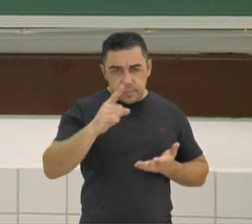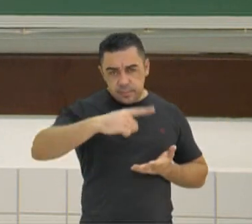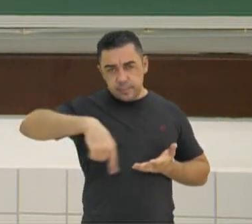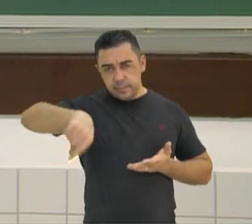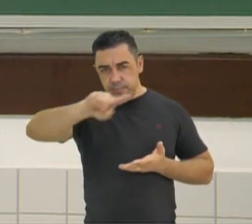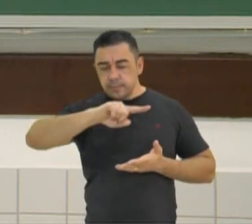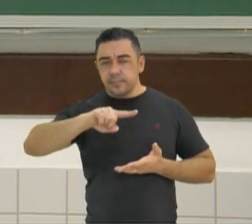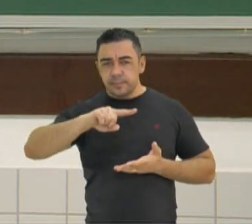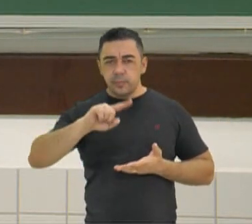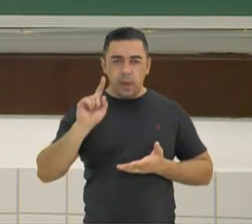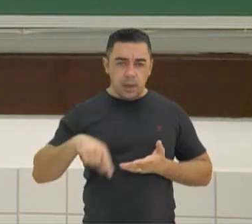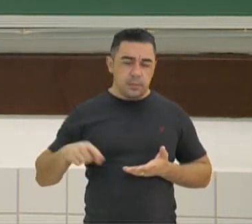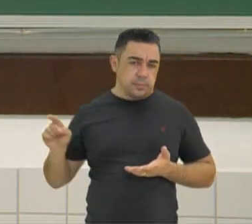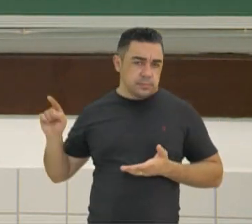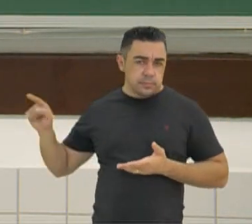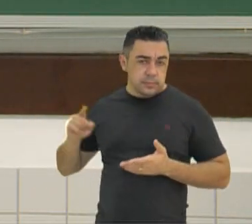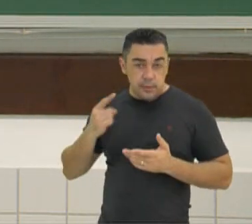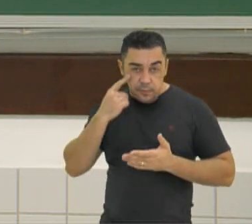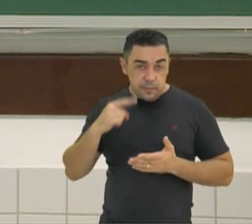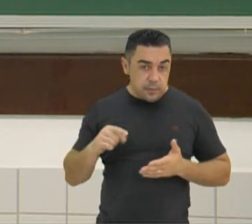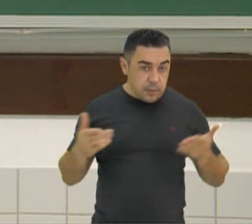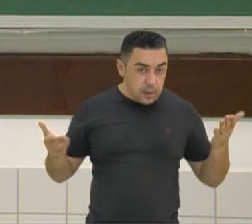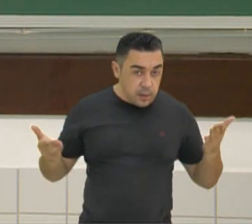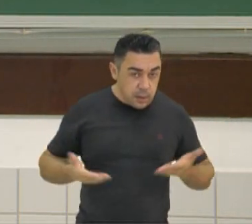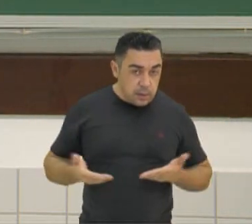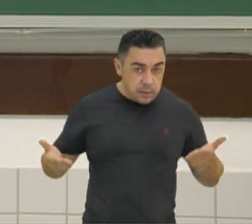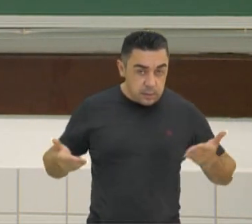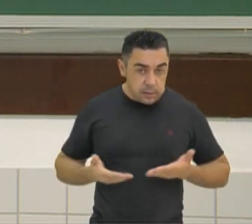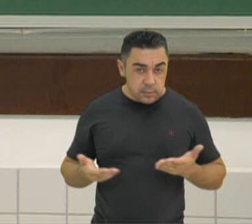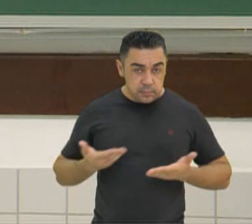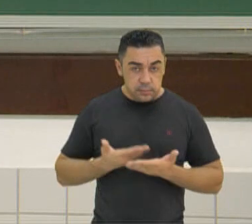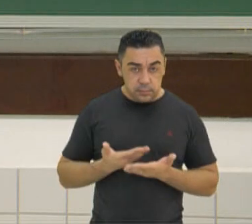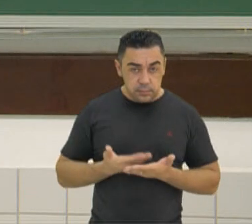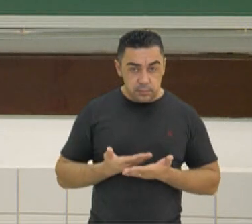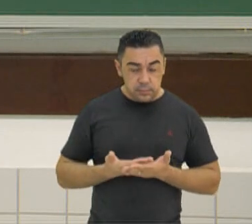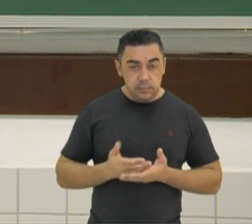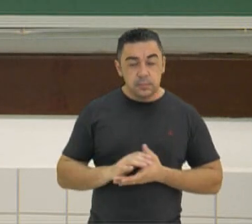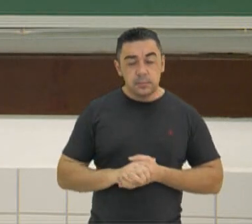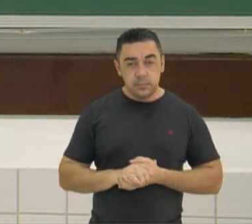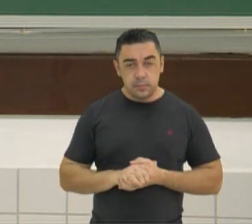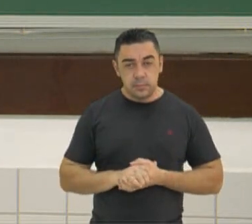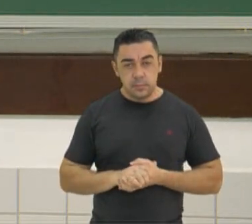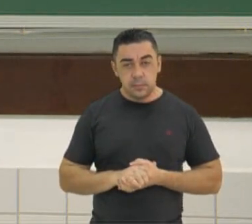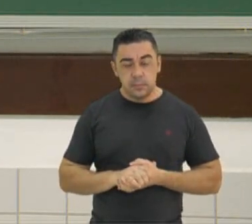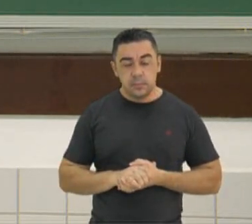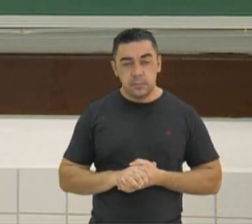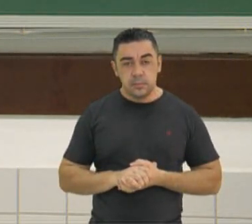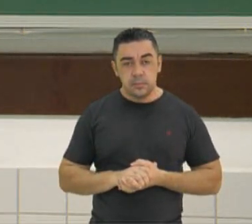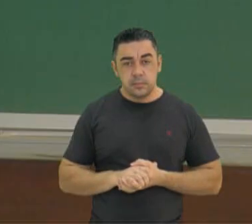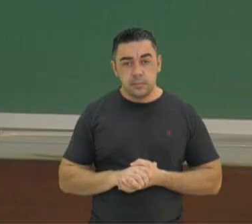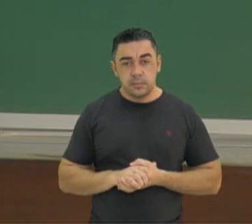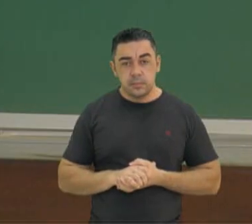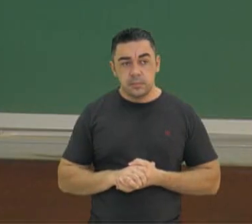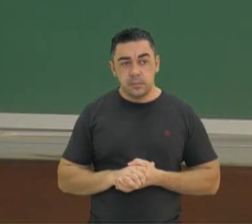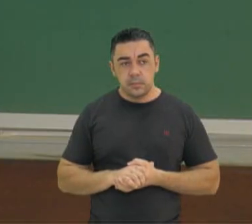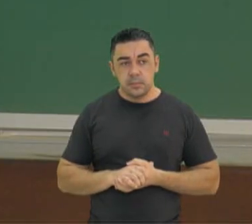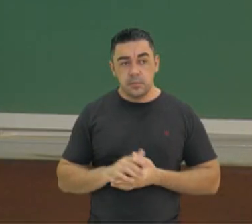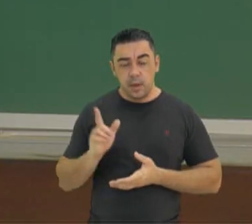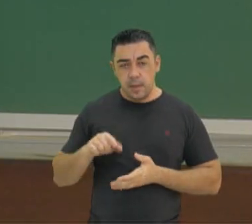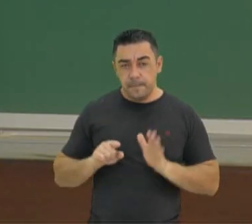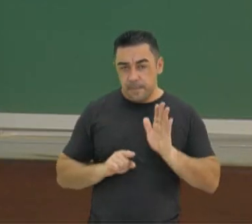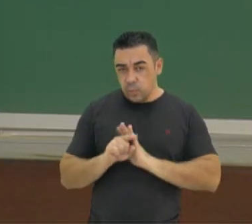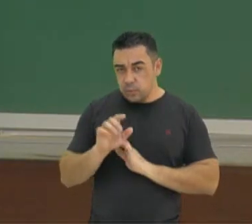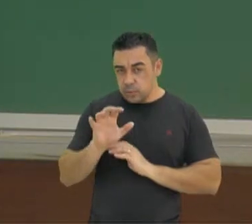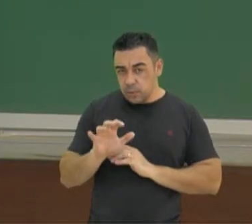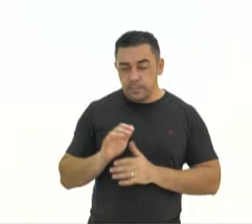questão, né, referente ao que a gente acabou de ver aqui, né, até o momento. A questão é a